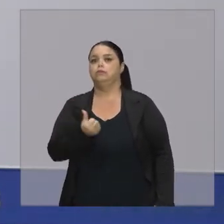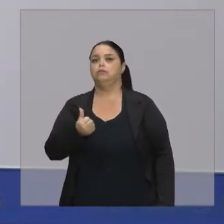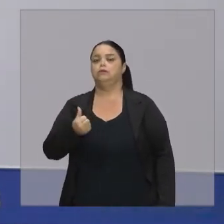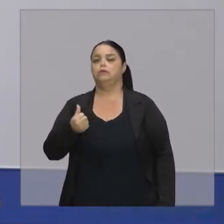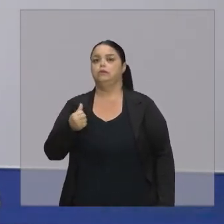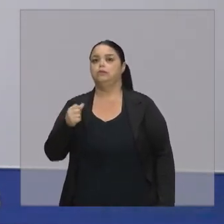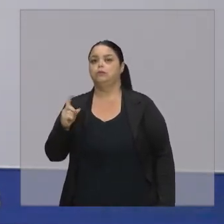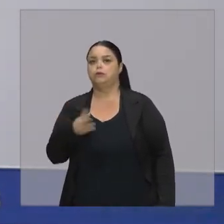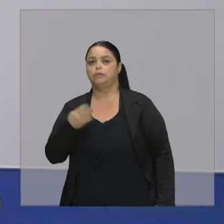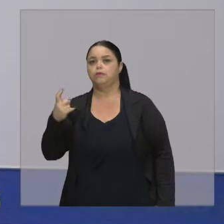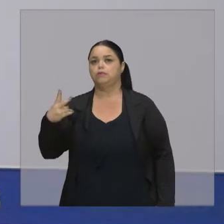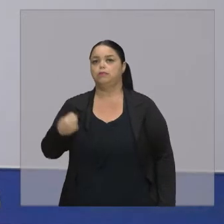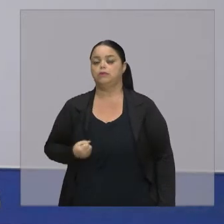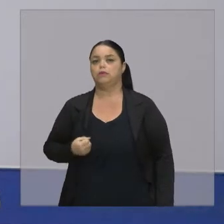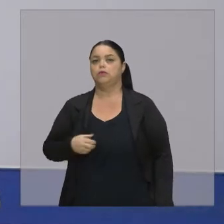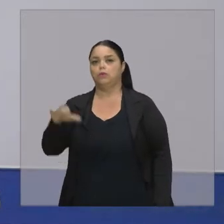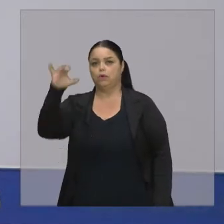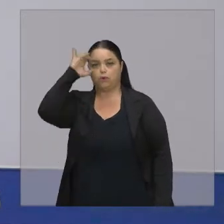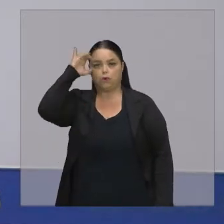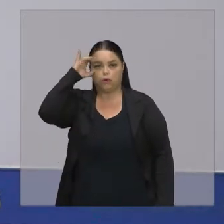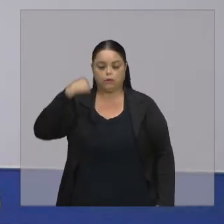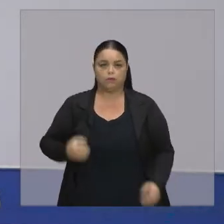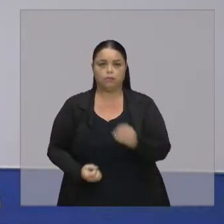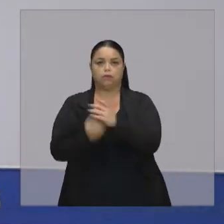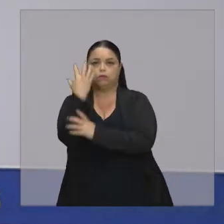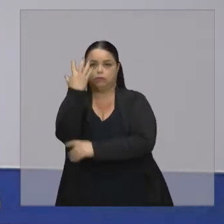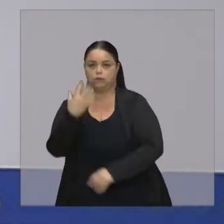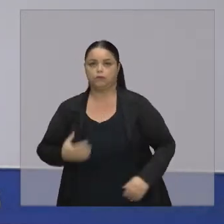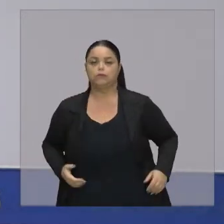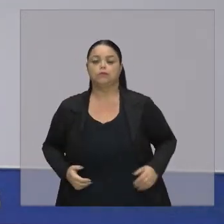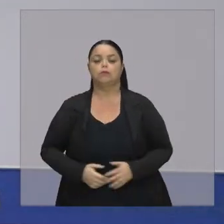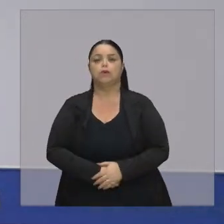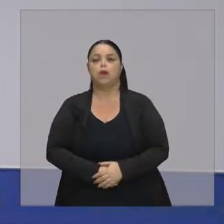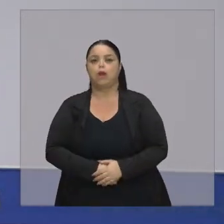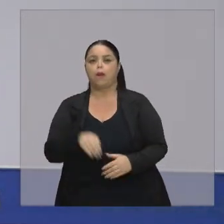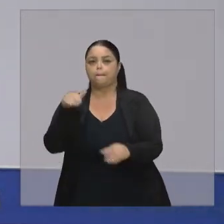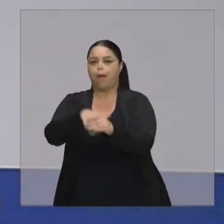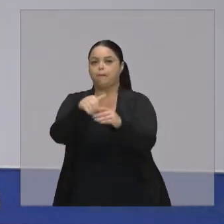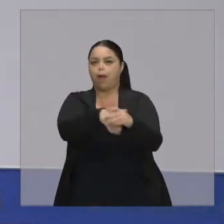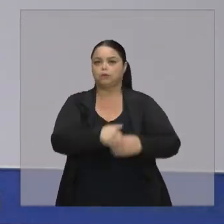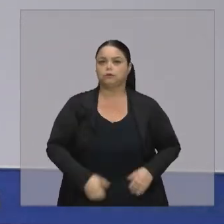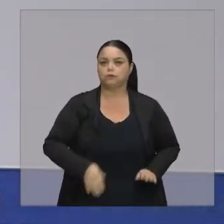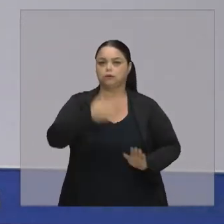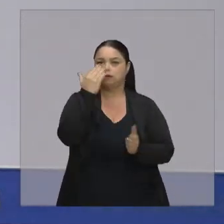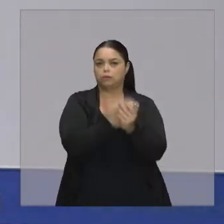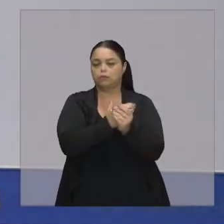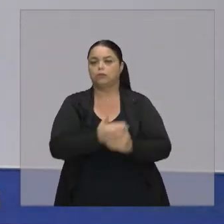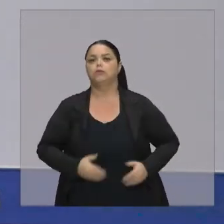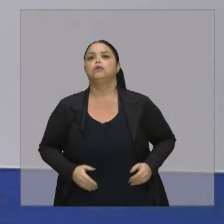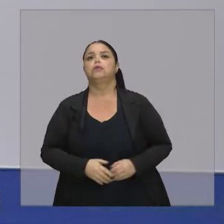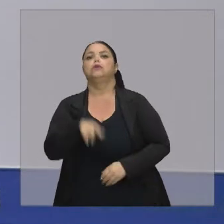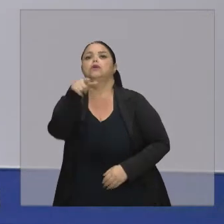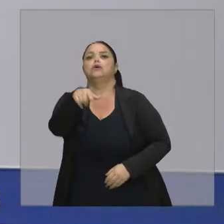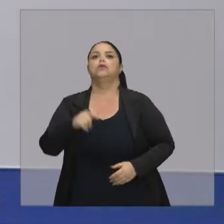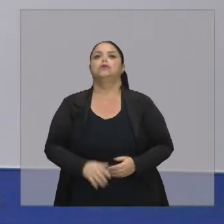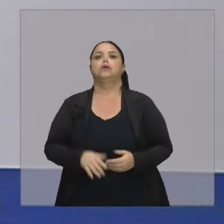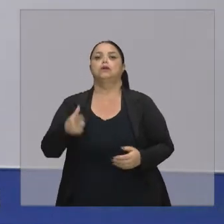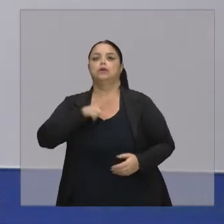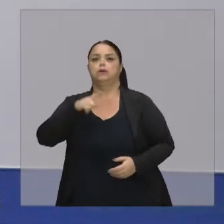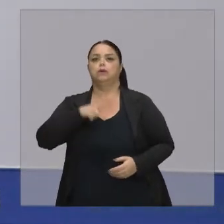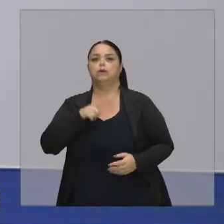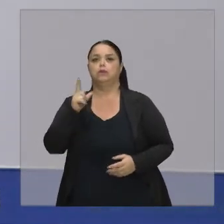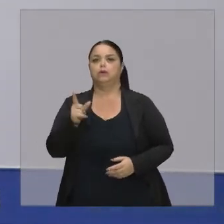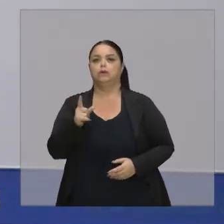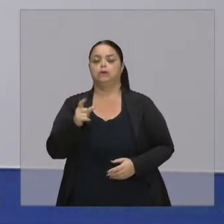516-2021, de autoria da vereadora Dulce Rita. Em votação, o processo. Informa aos senhores vereadores que o processo possui